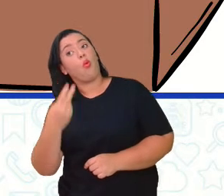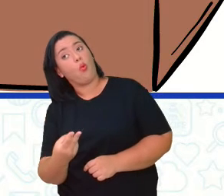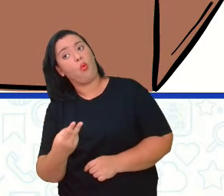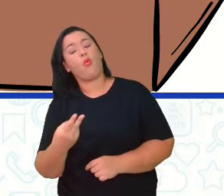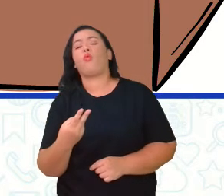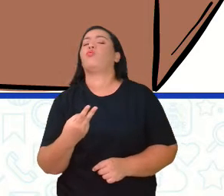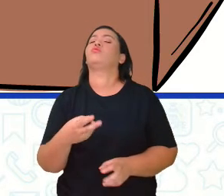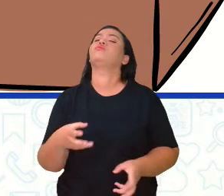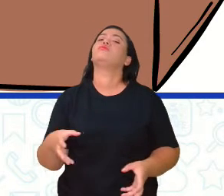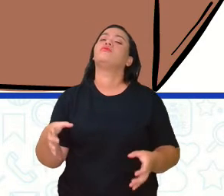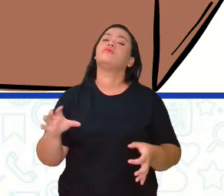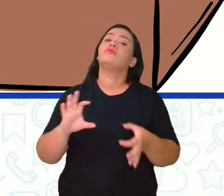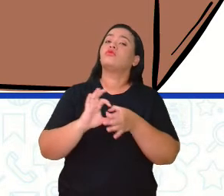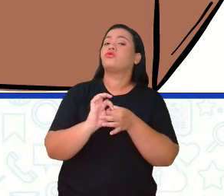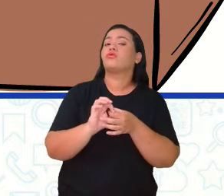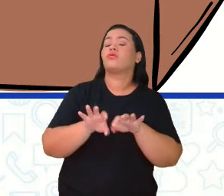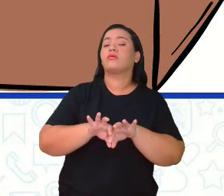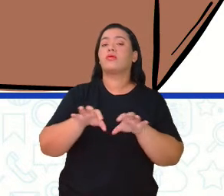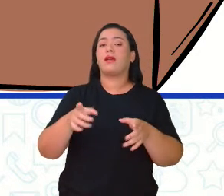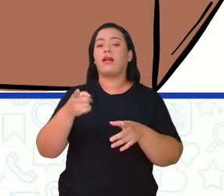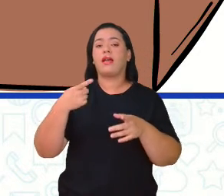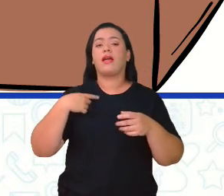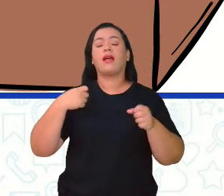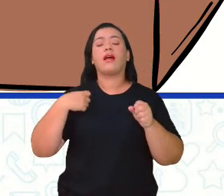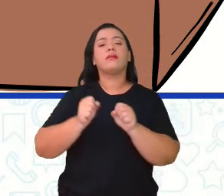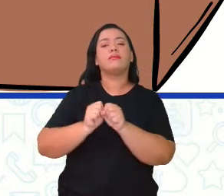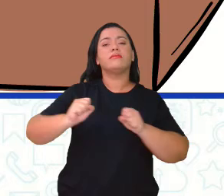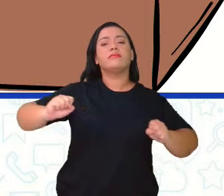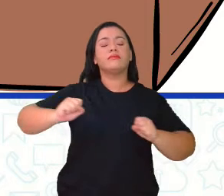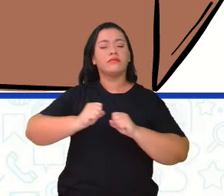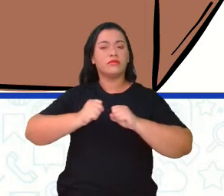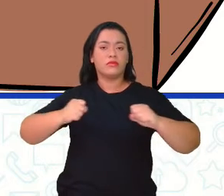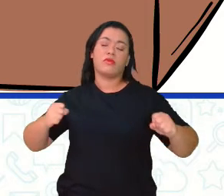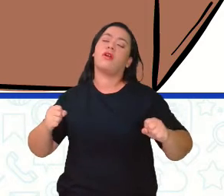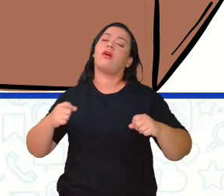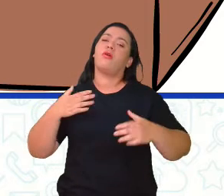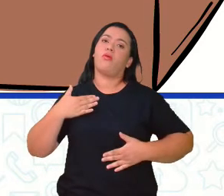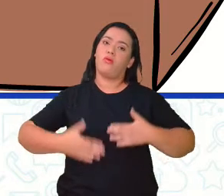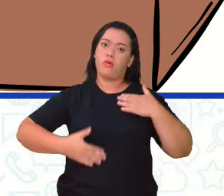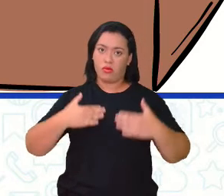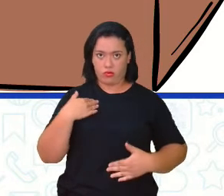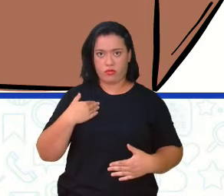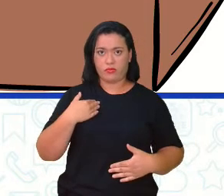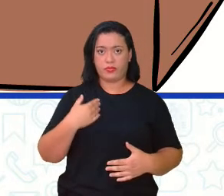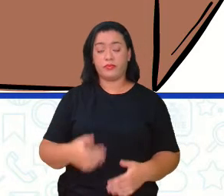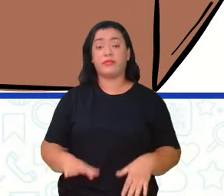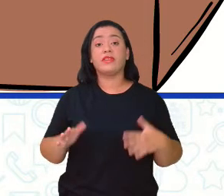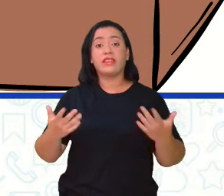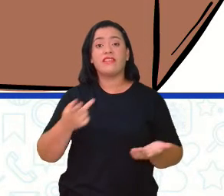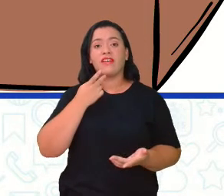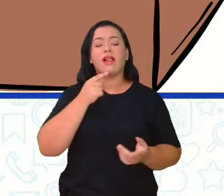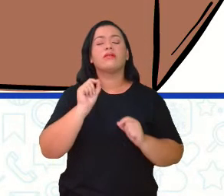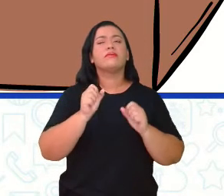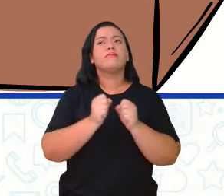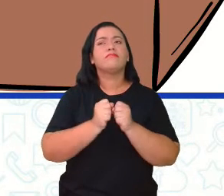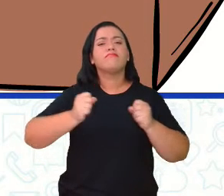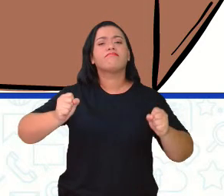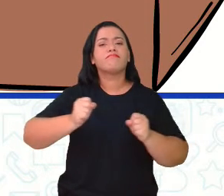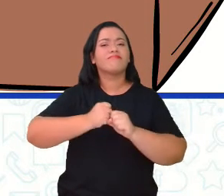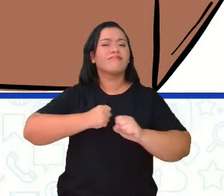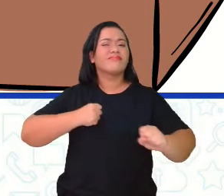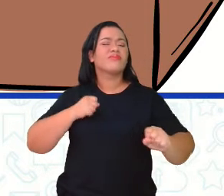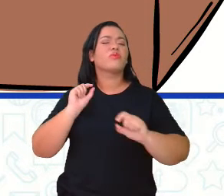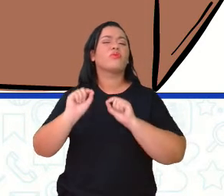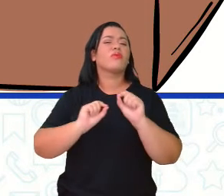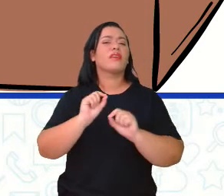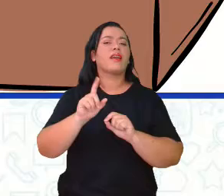ou separado, dar maior elasticidade ao corpo. Sempre gosto de dizer, quando a gente fala de elasticidade, a gente